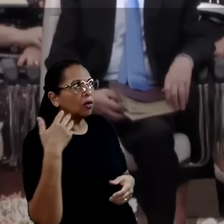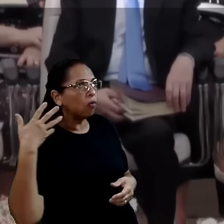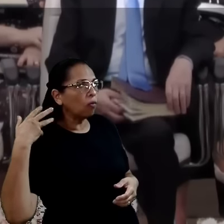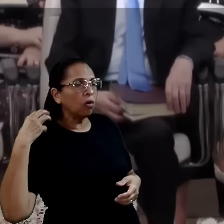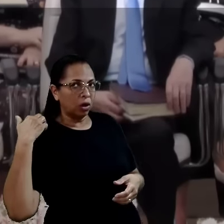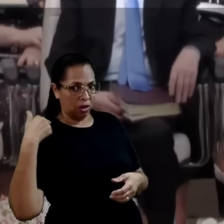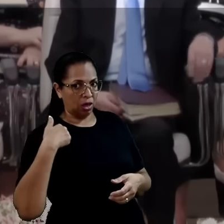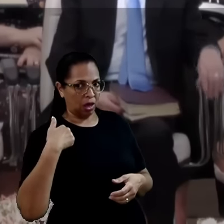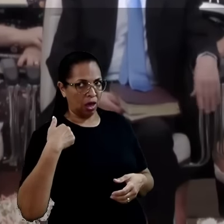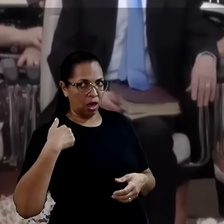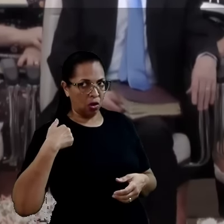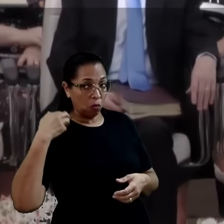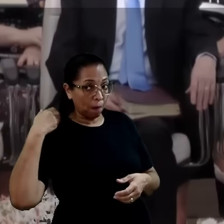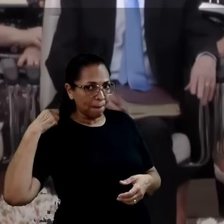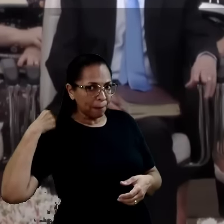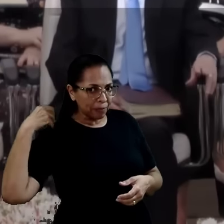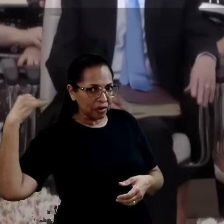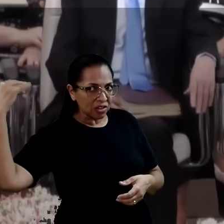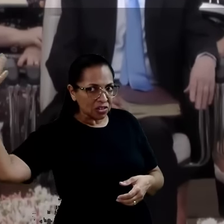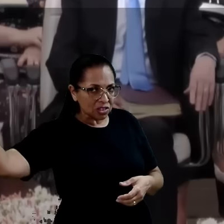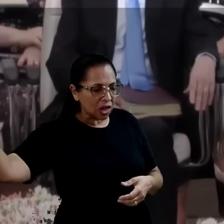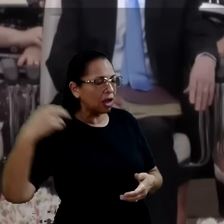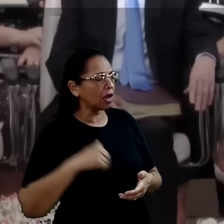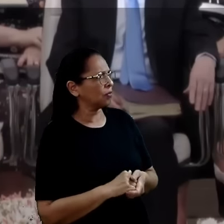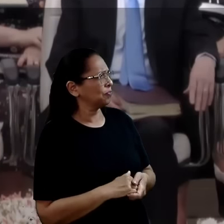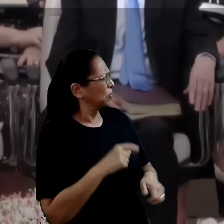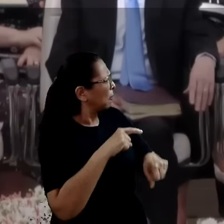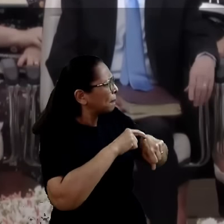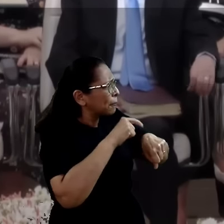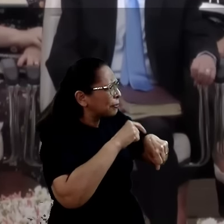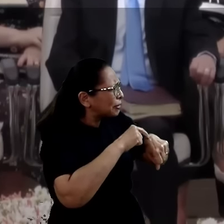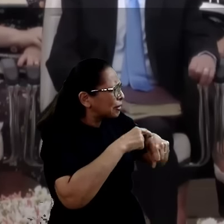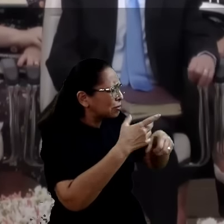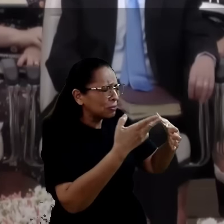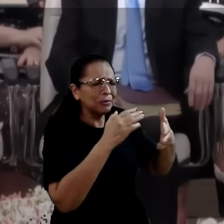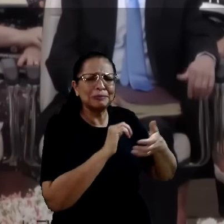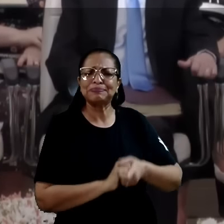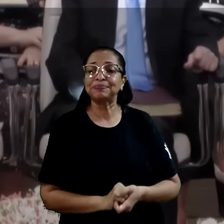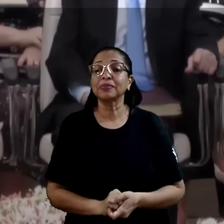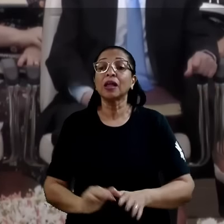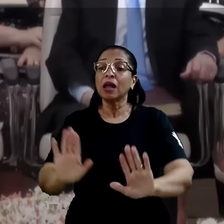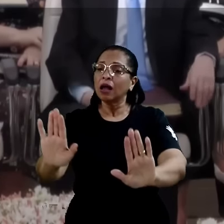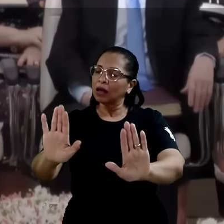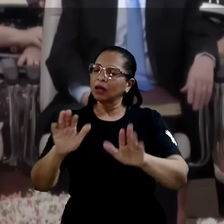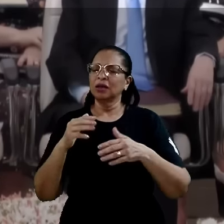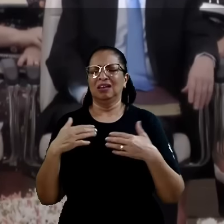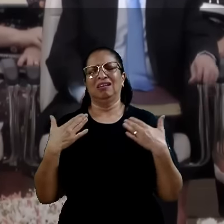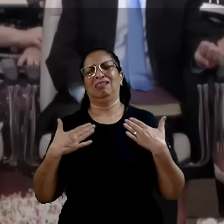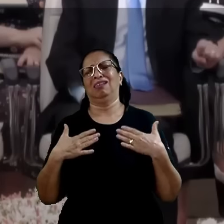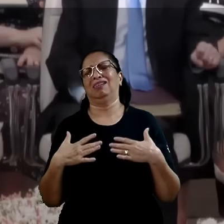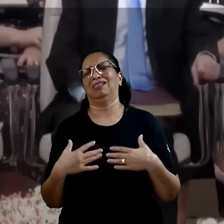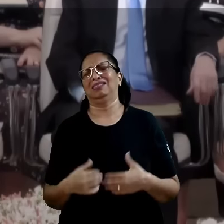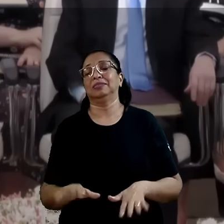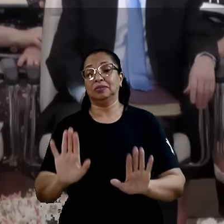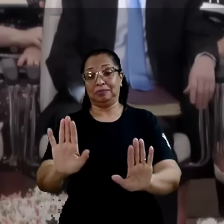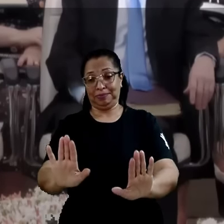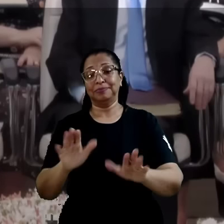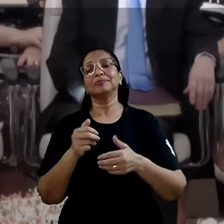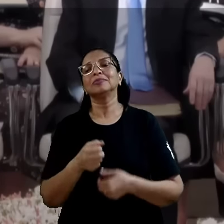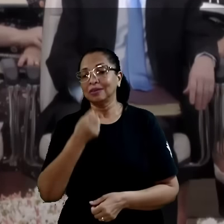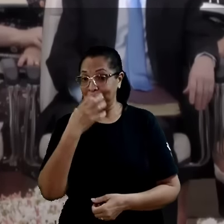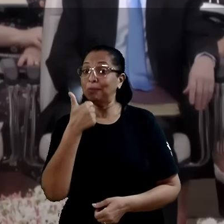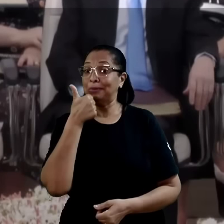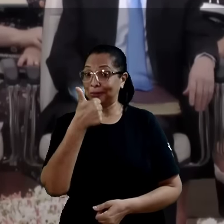dá tempo dá tempo porque Deus é maravilhoso eu vou est cansado você descansa aqui Amém eu tô te esperando